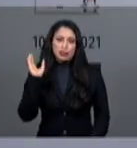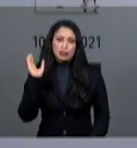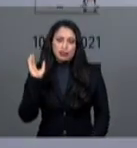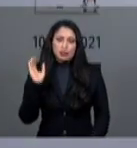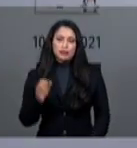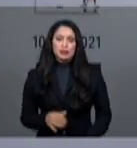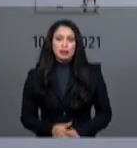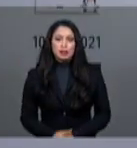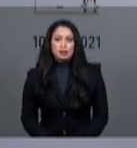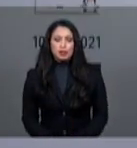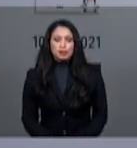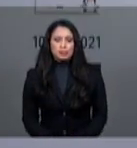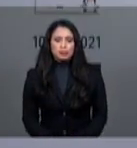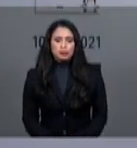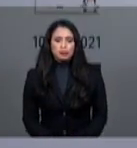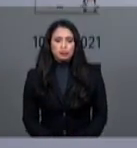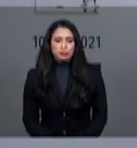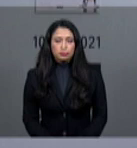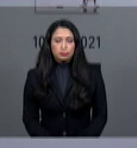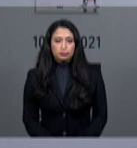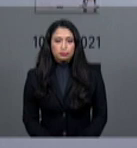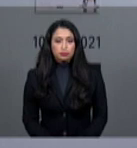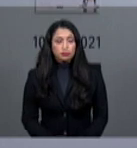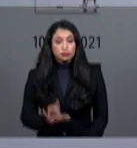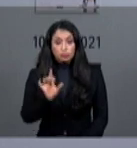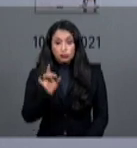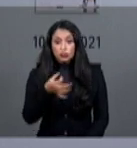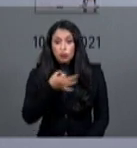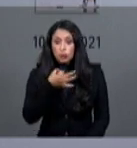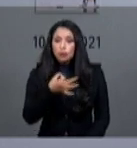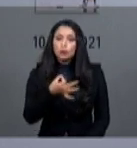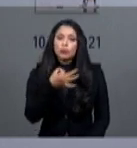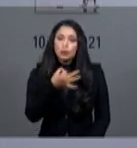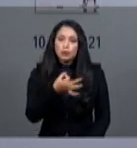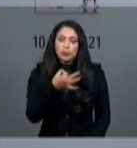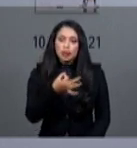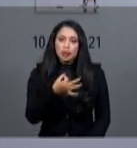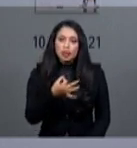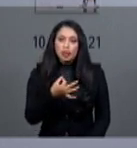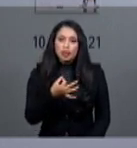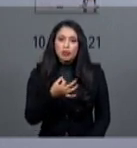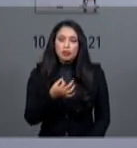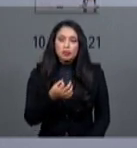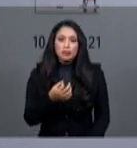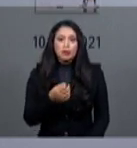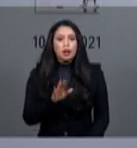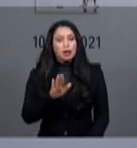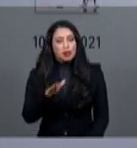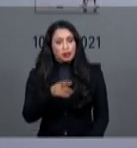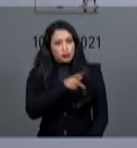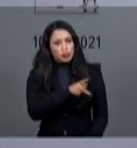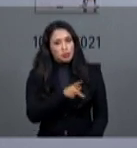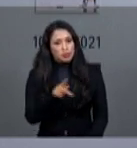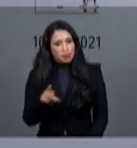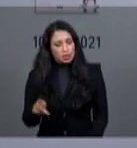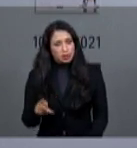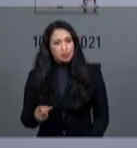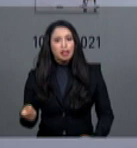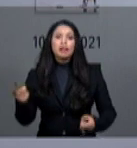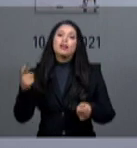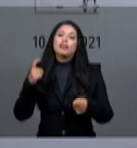Weber, deixando aqui só uma sugestão para a sua próxima presidência. Volte a